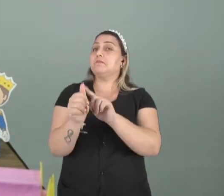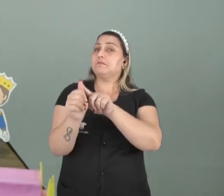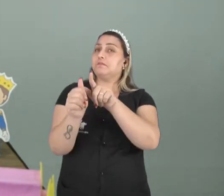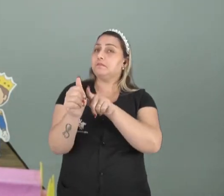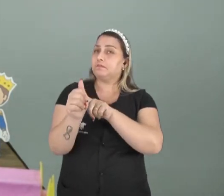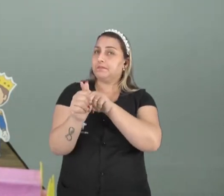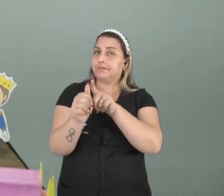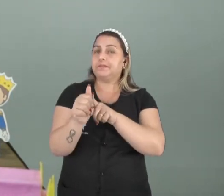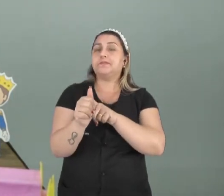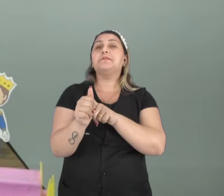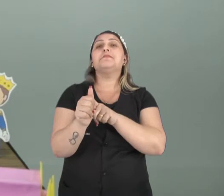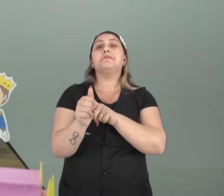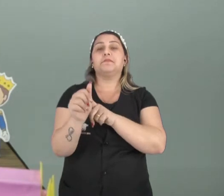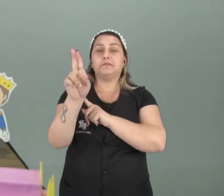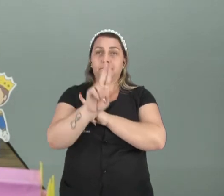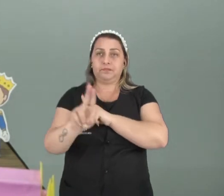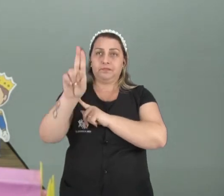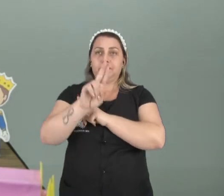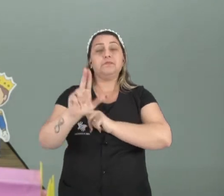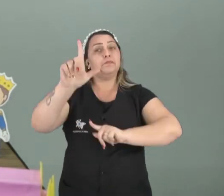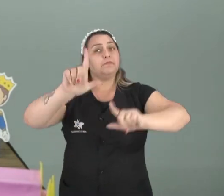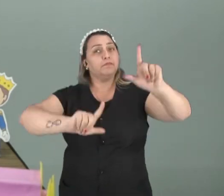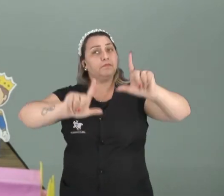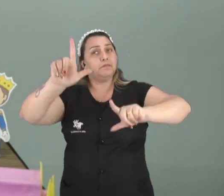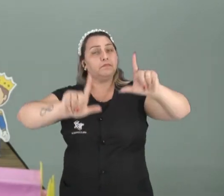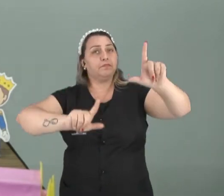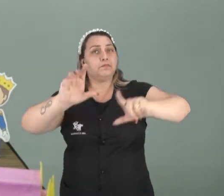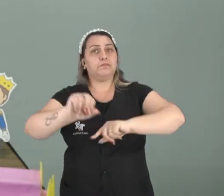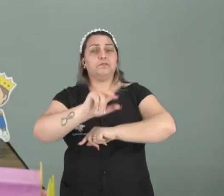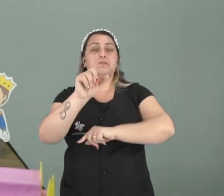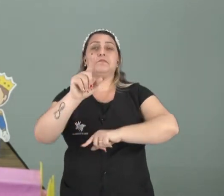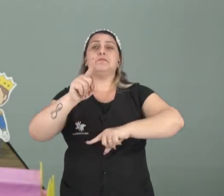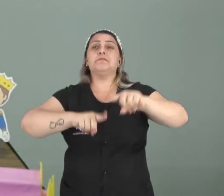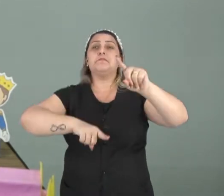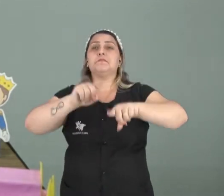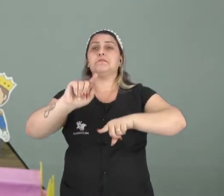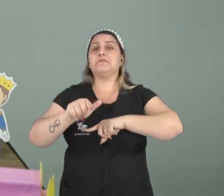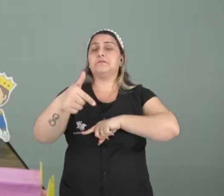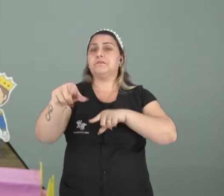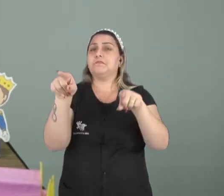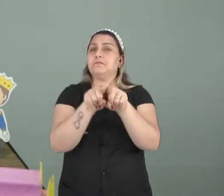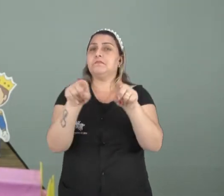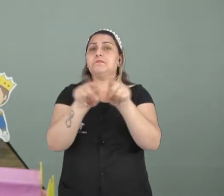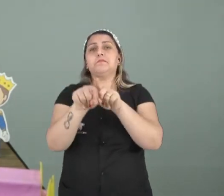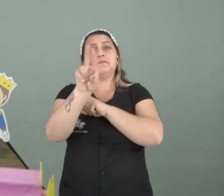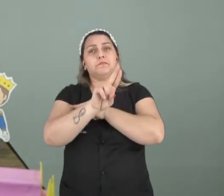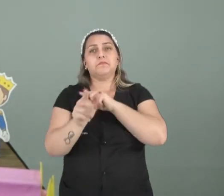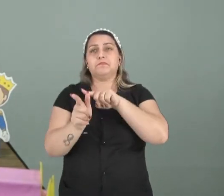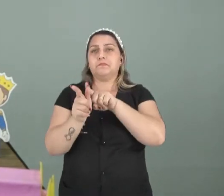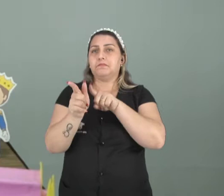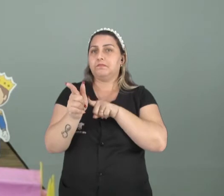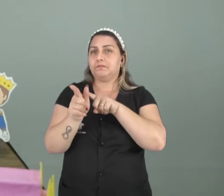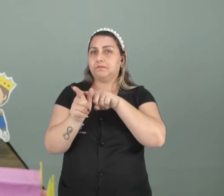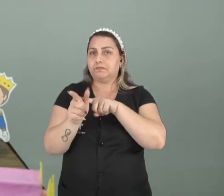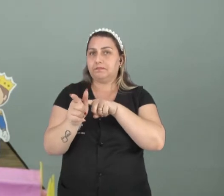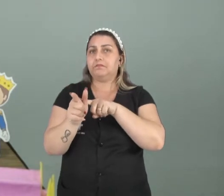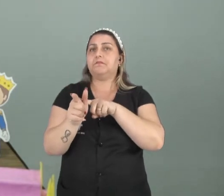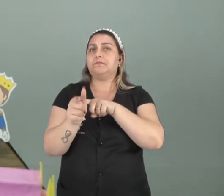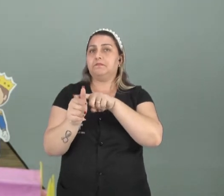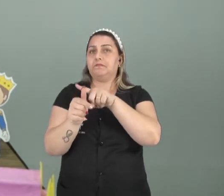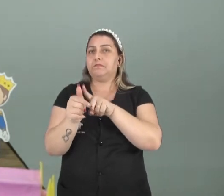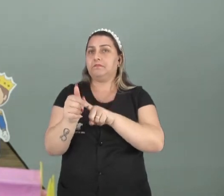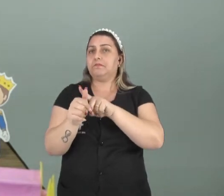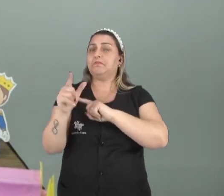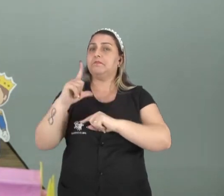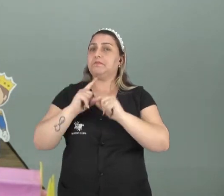polegadas que são medidas na televisão ou em outros aparelhos que também utilizam a polegada, elas têm